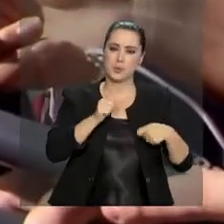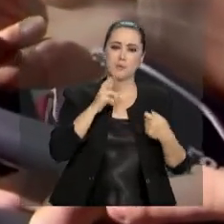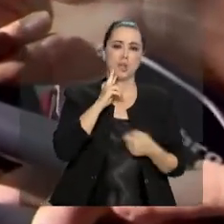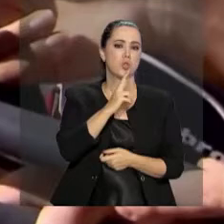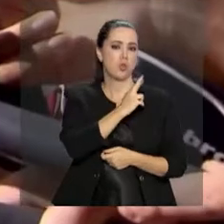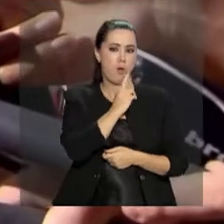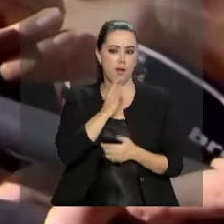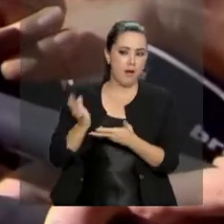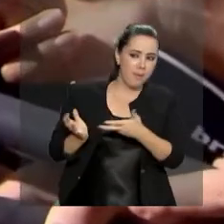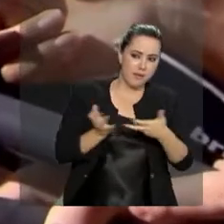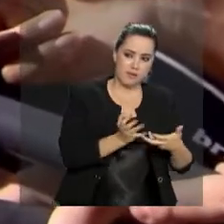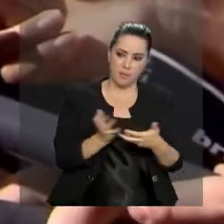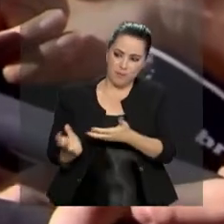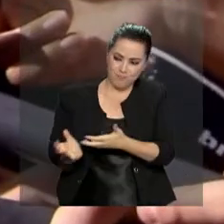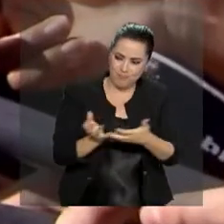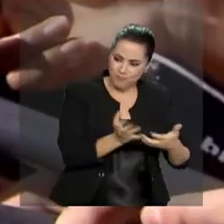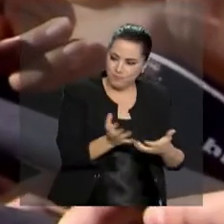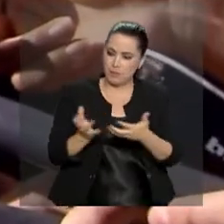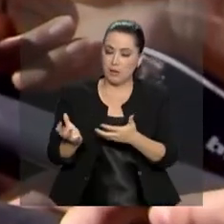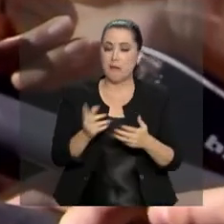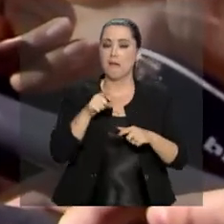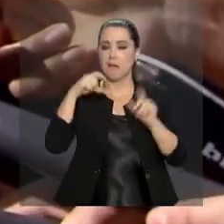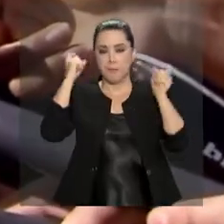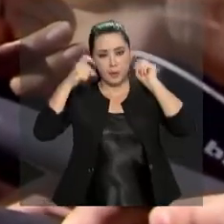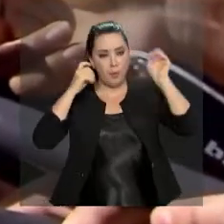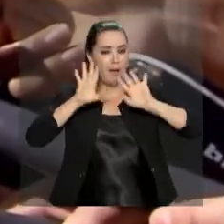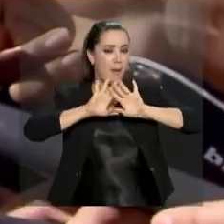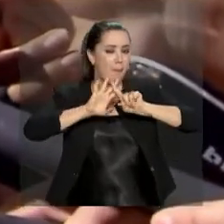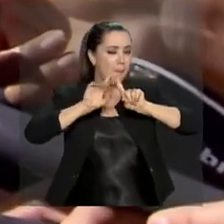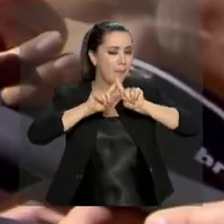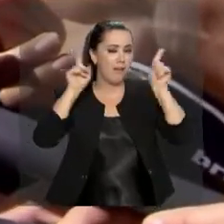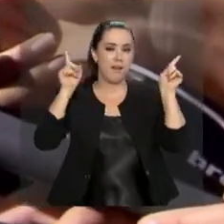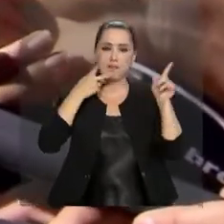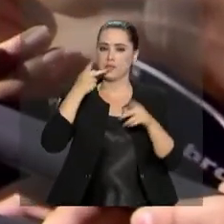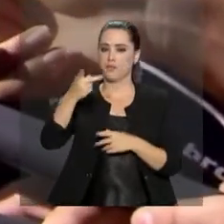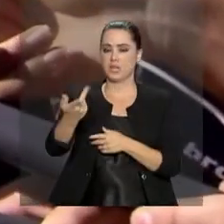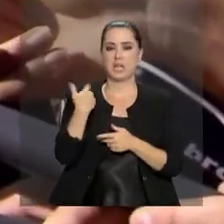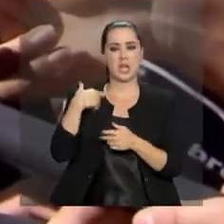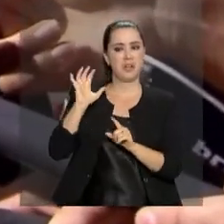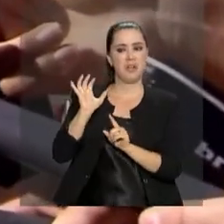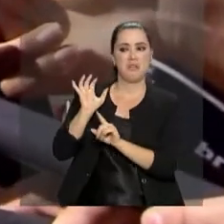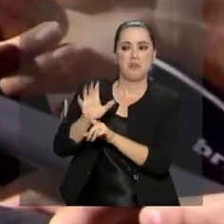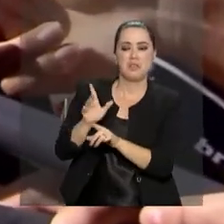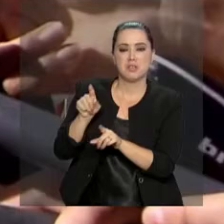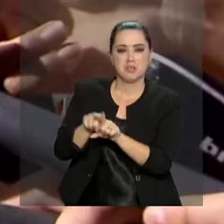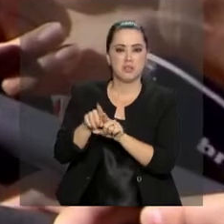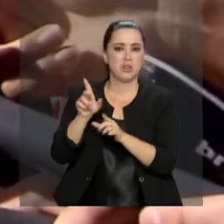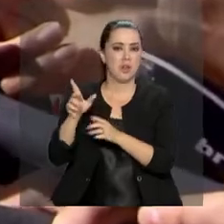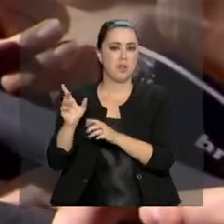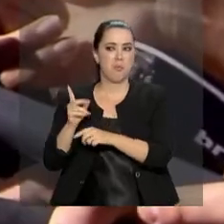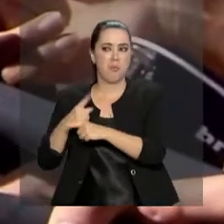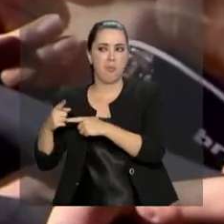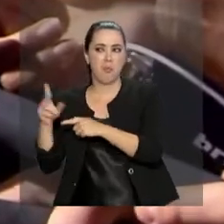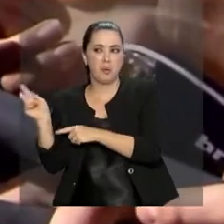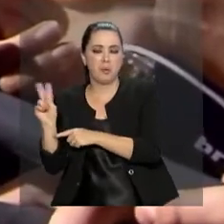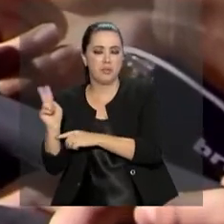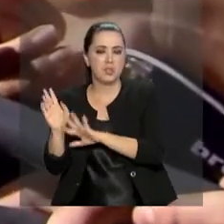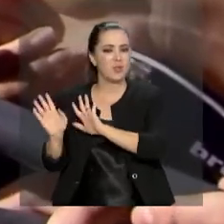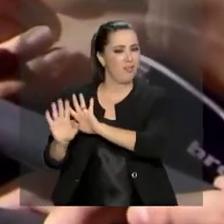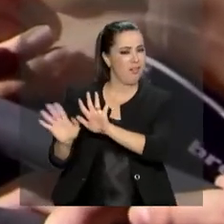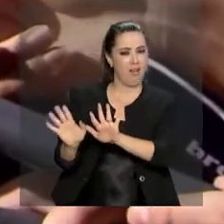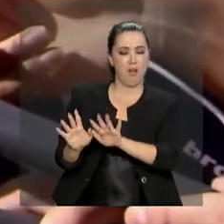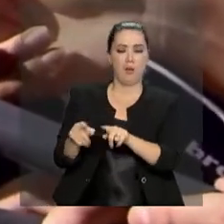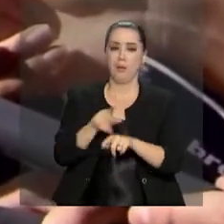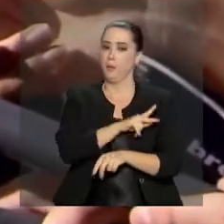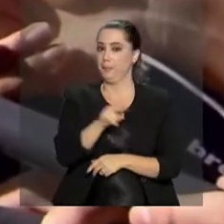e isso é uma preocupação mas em termos comuns como tem colocado em gerência nos assuntos da venezuela isso aí próprio